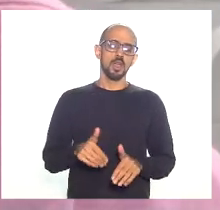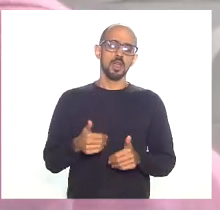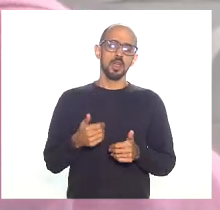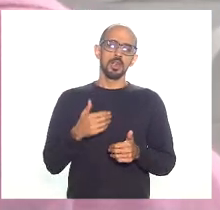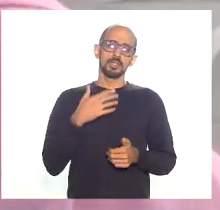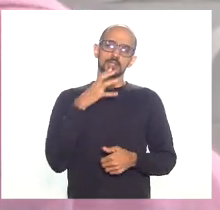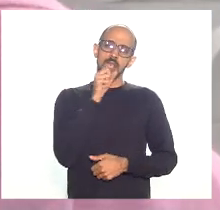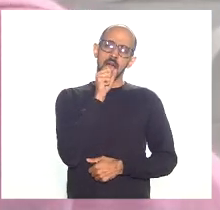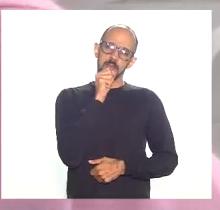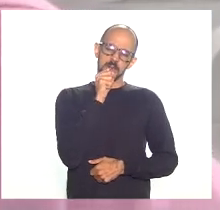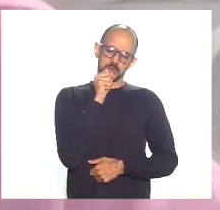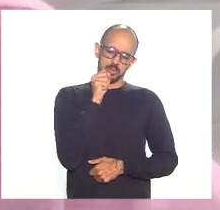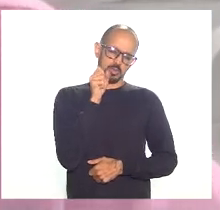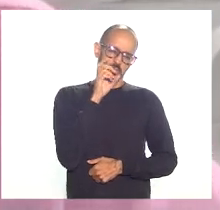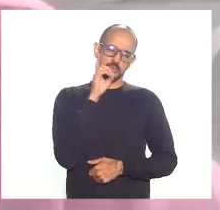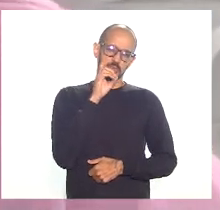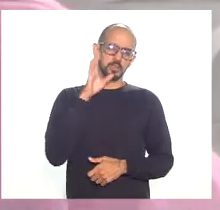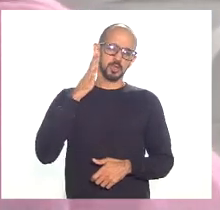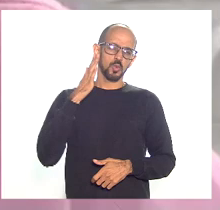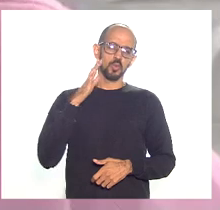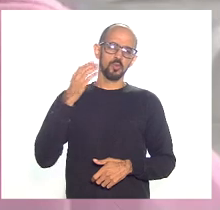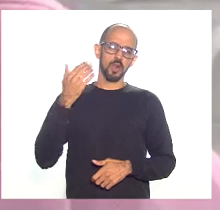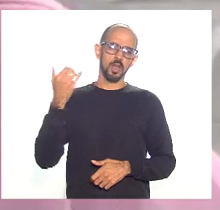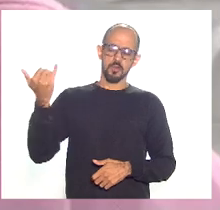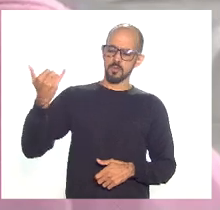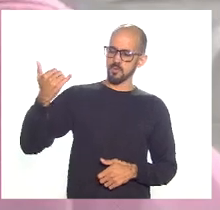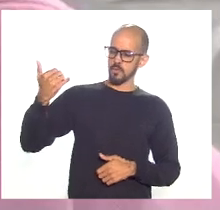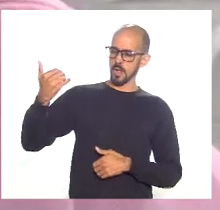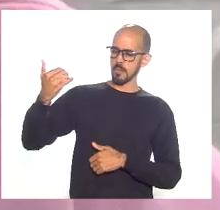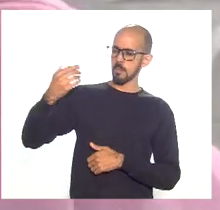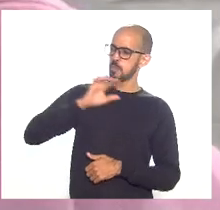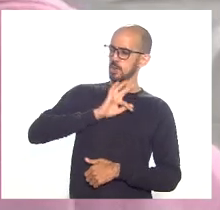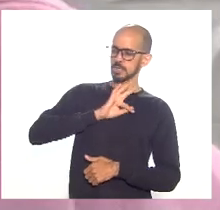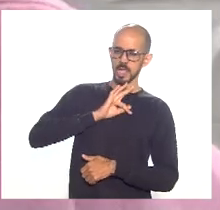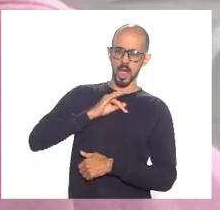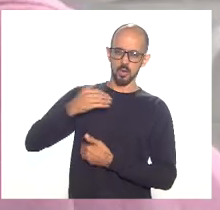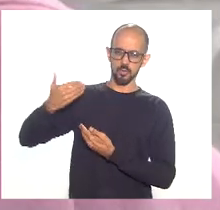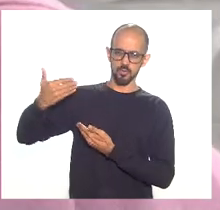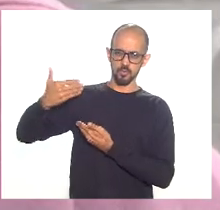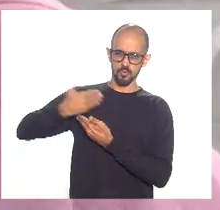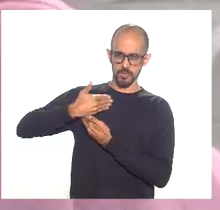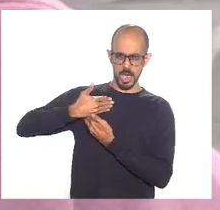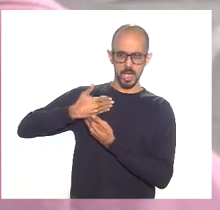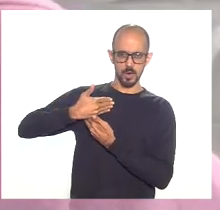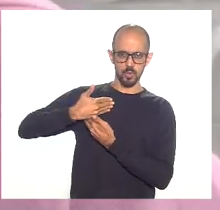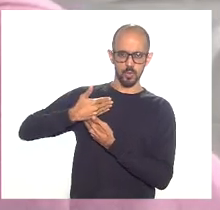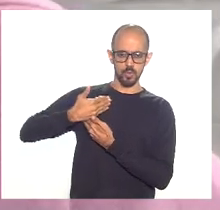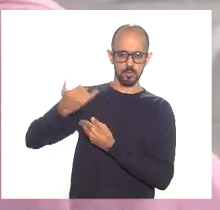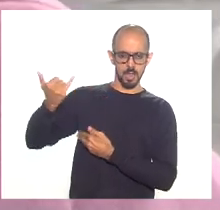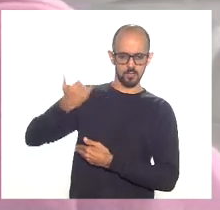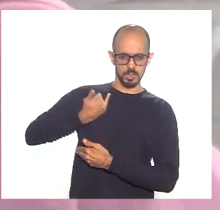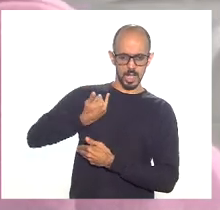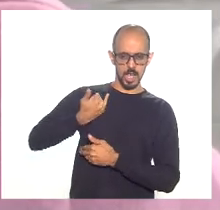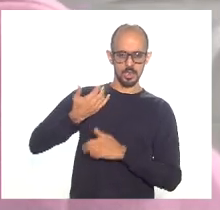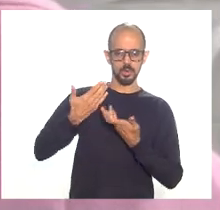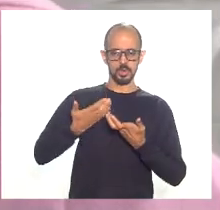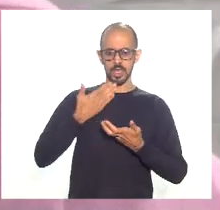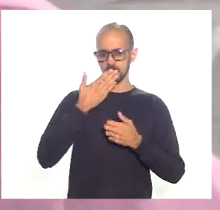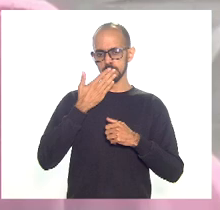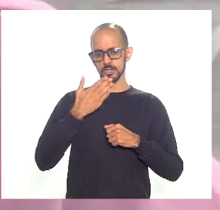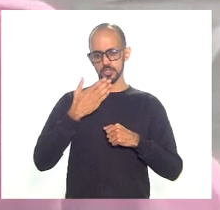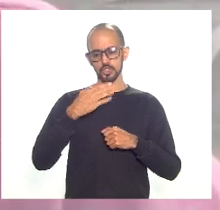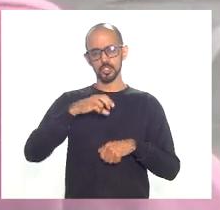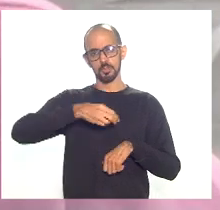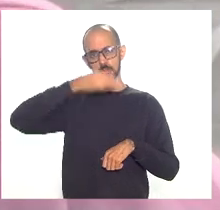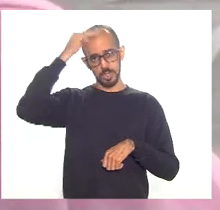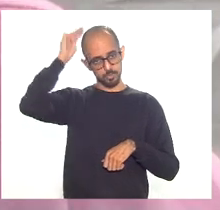por vários policiais civis que afirmava, eu queria um pouco da atenção do deputado Márcio Pacheco como líder do